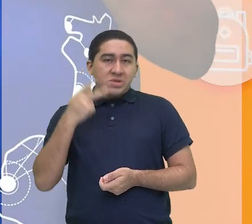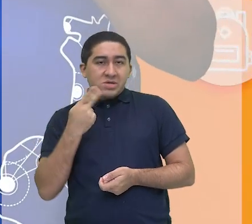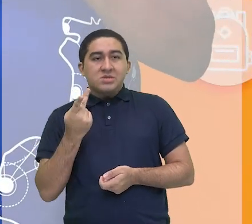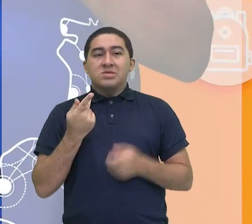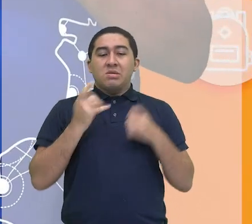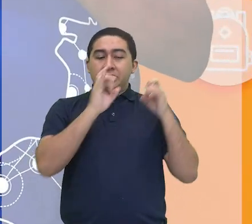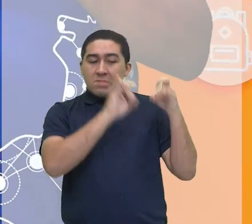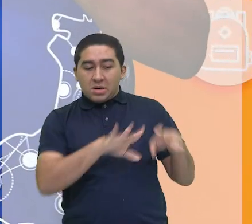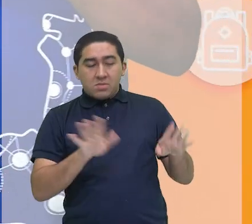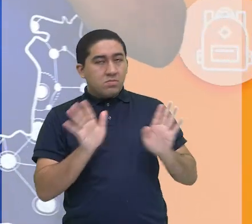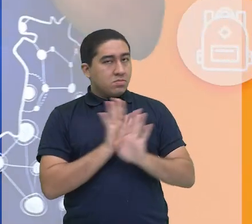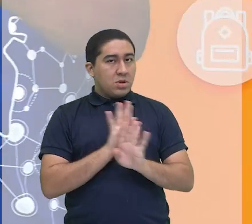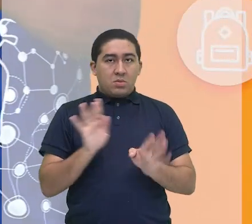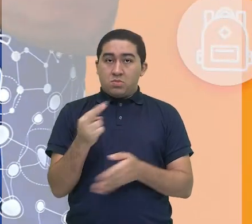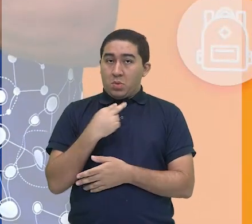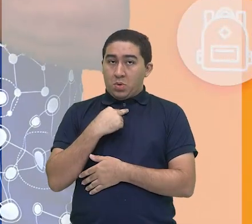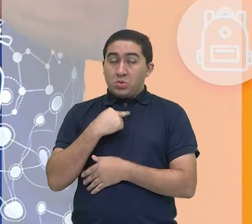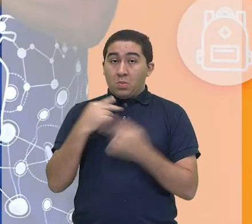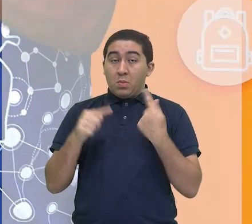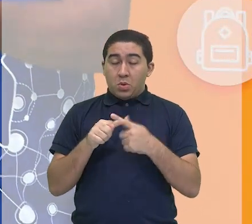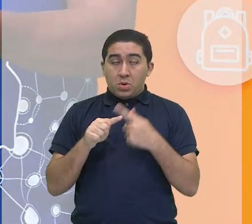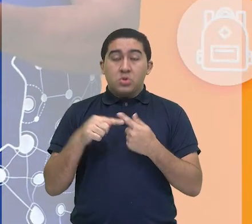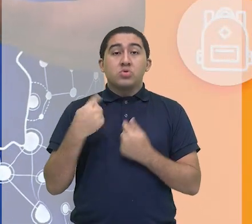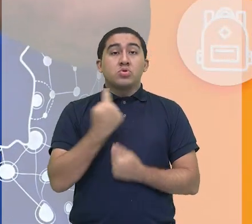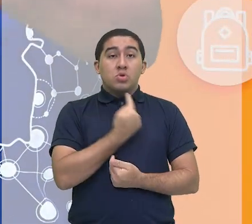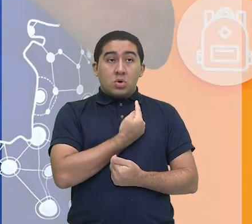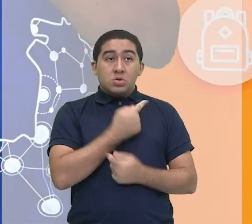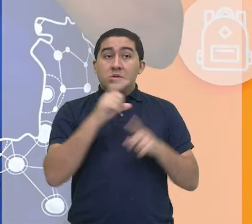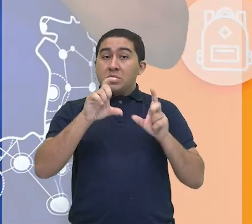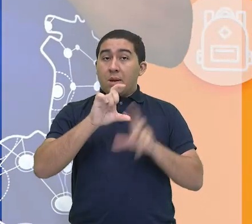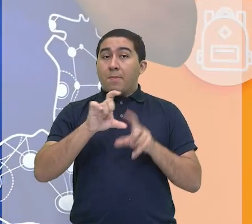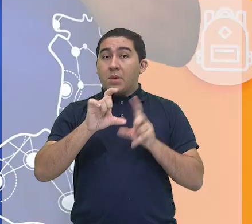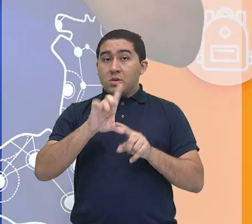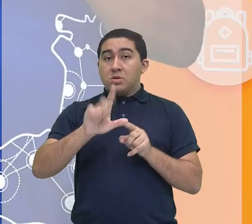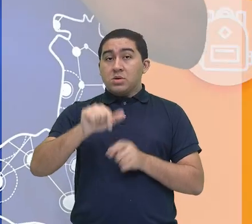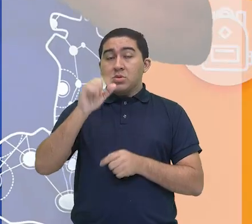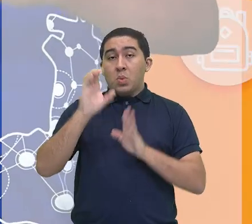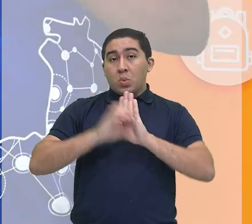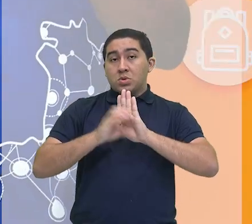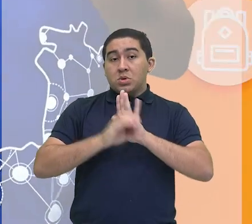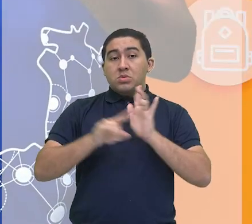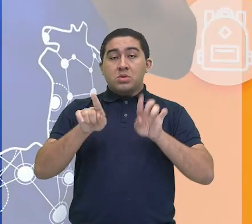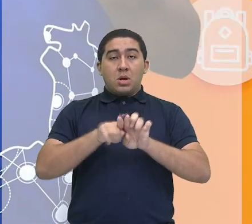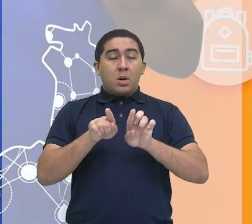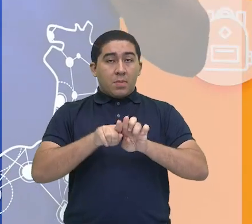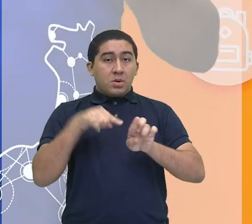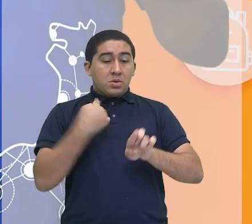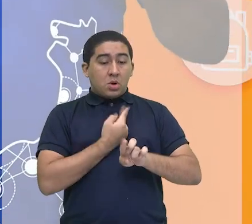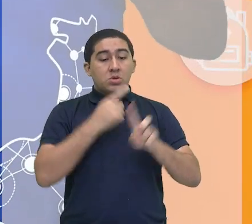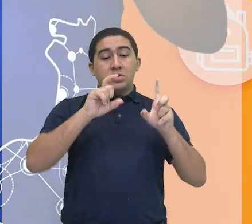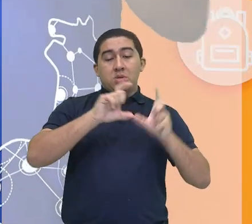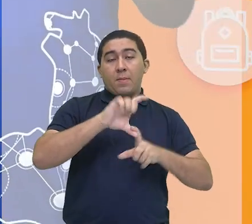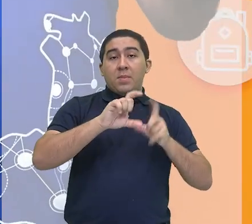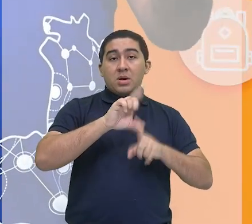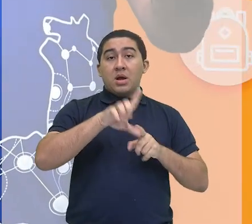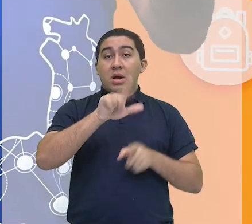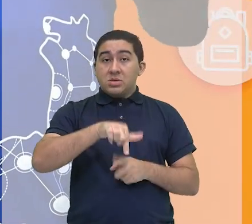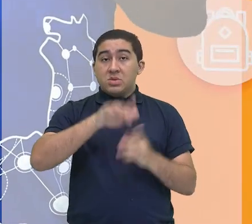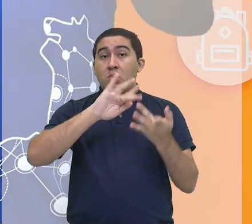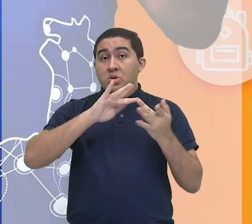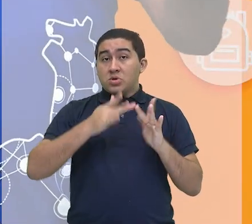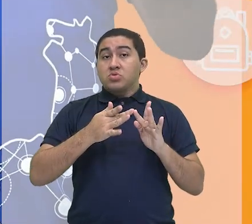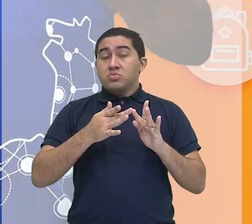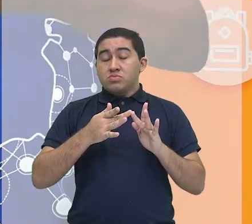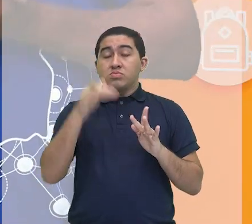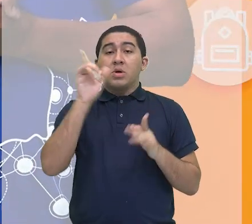presta, porque nós dependemos desse conceito, nós dependemos dessa realidade que está aí posta,